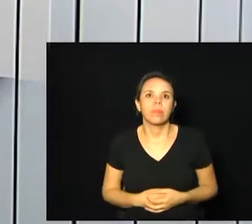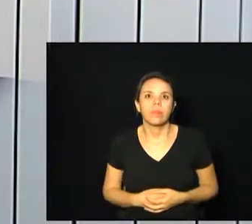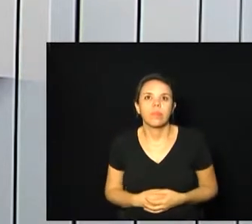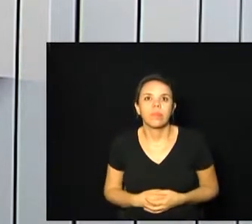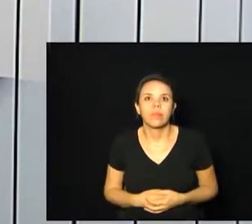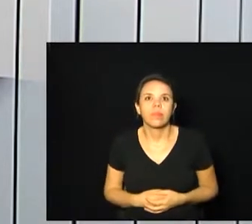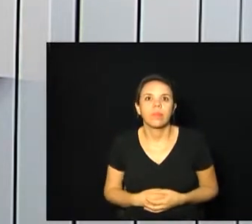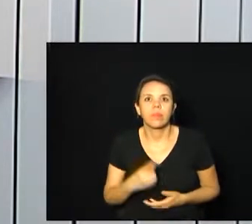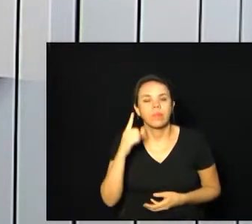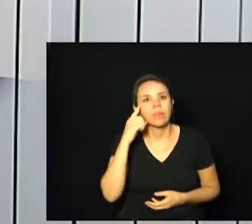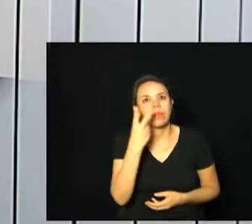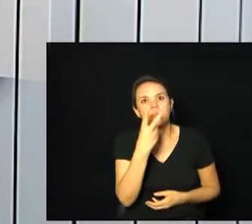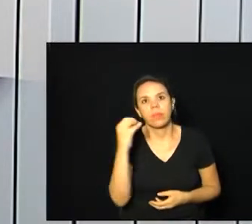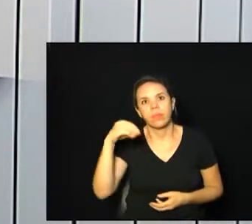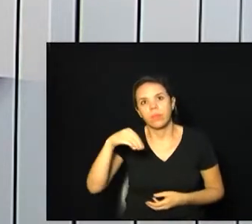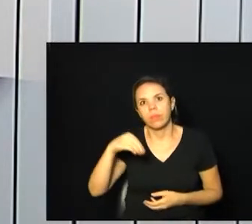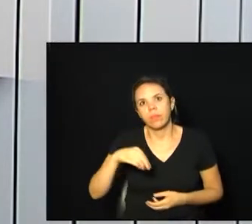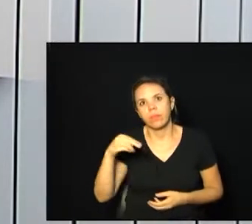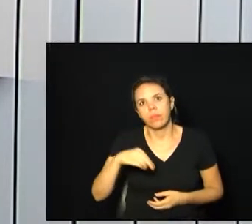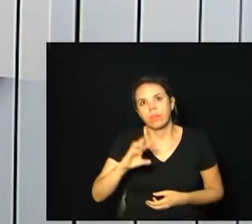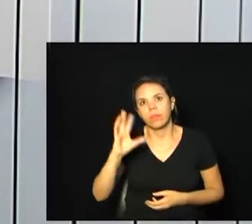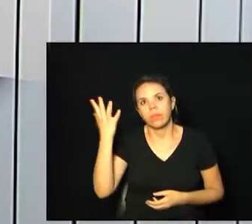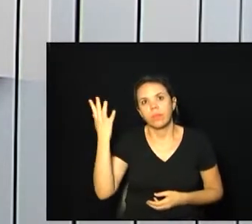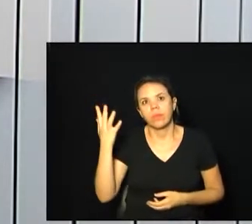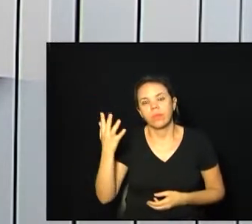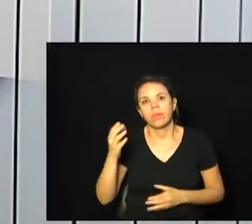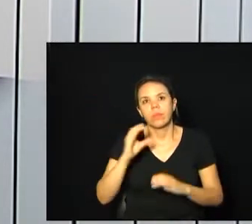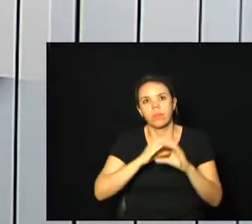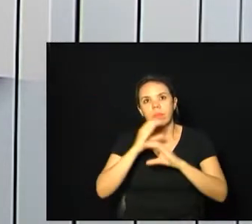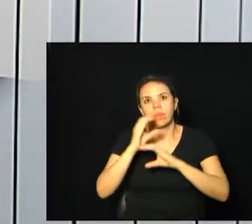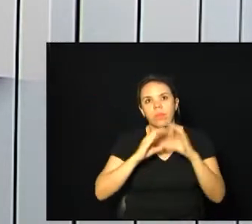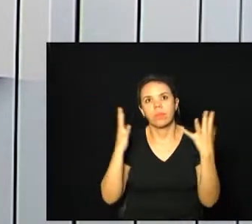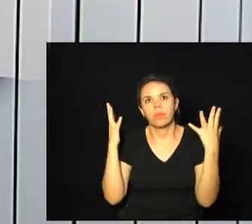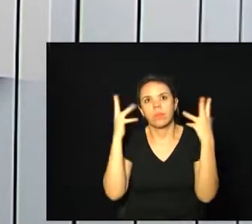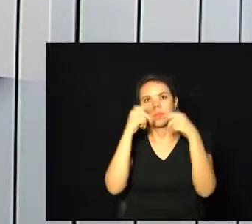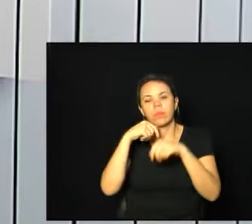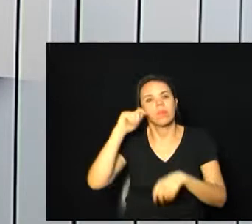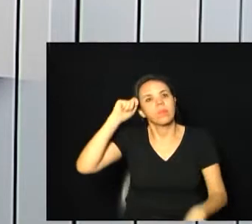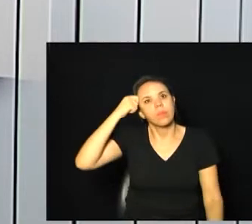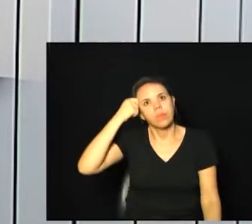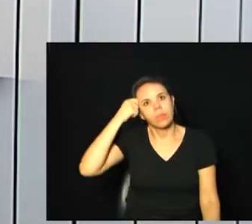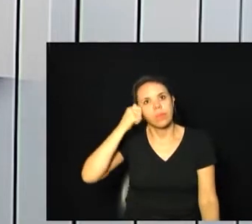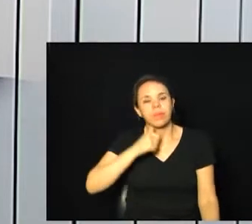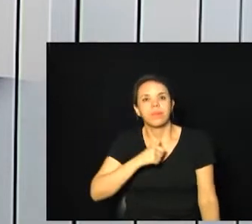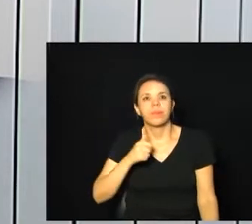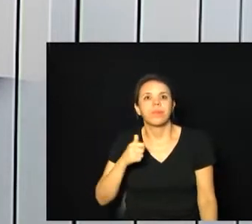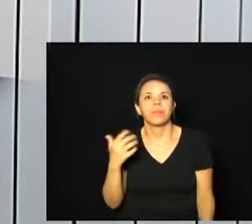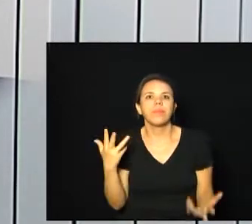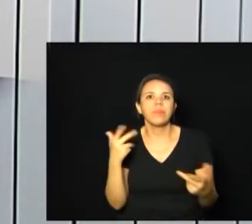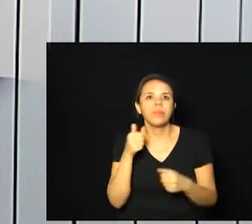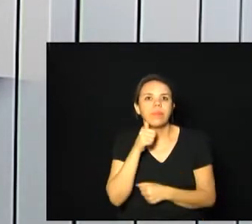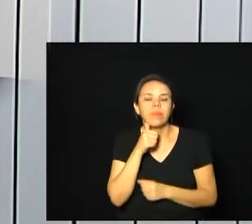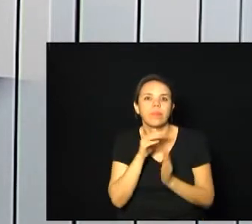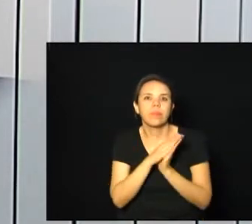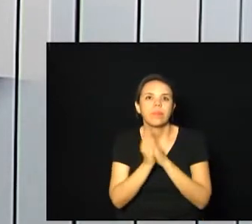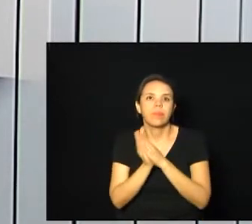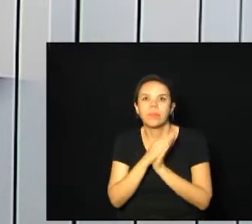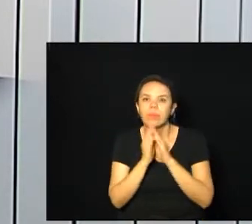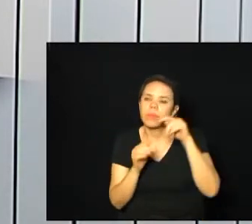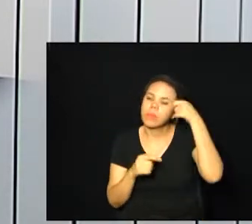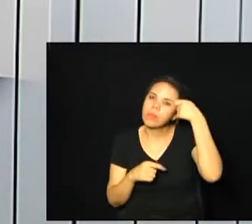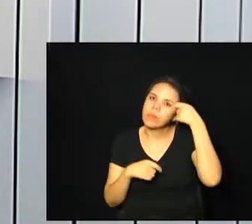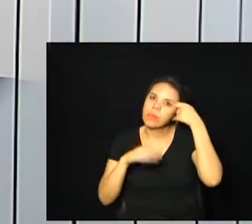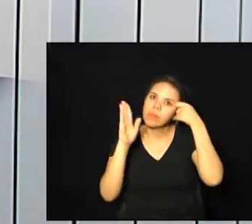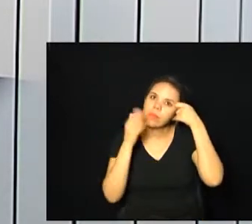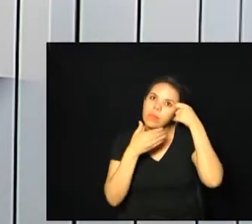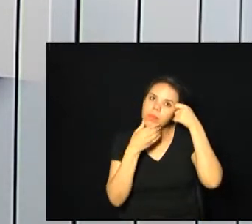gente, dia 20 de novembro, hein, acontece o concurso Beleza Negra, a mais bela bonequinha afro e o